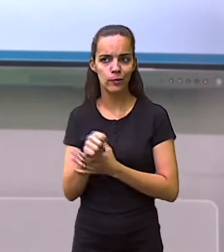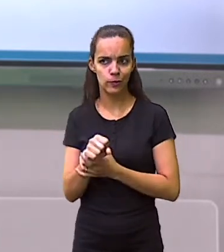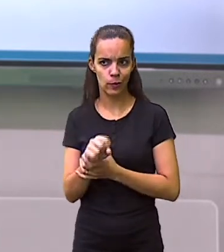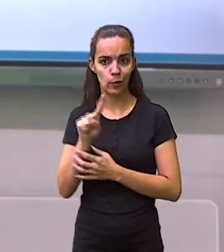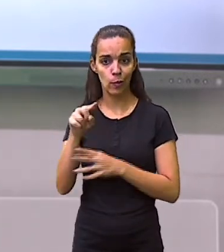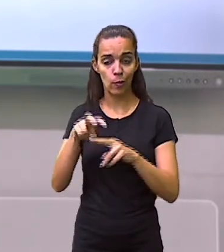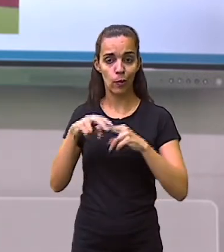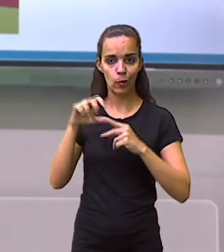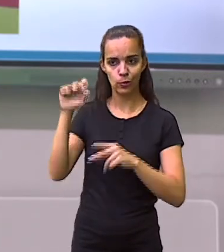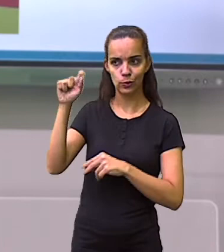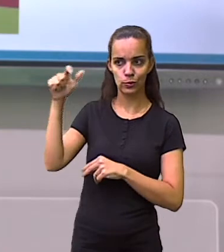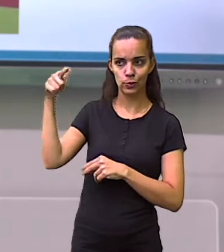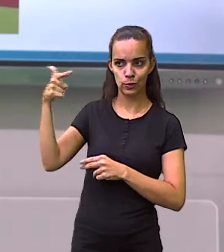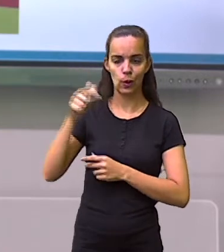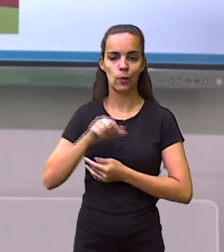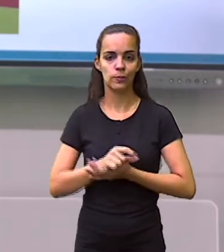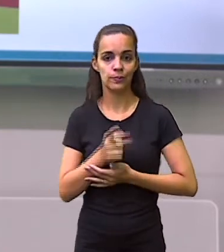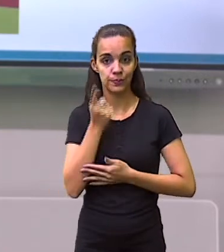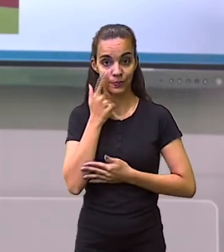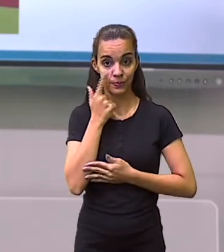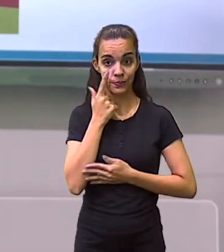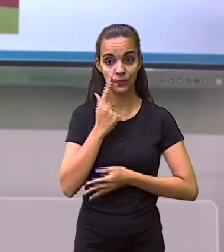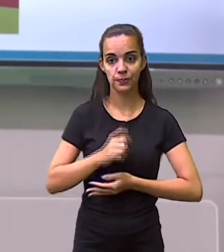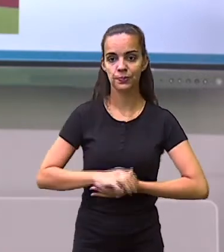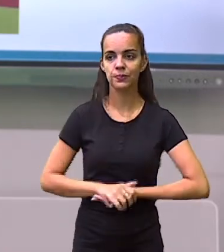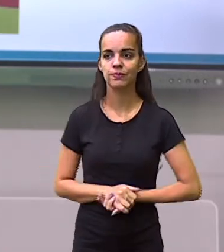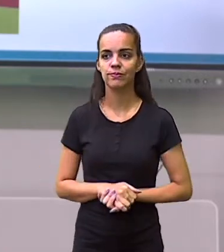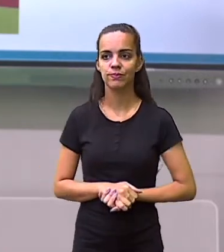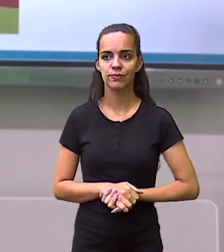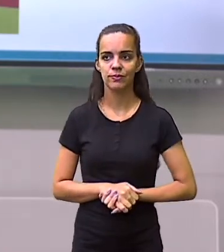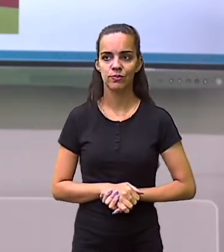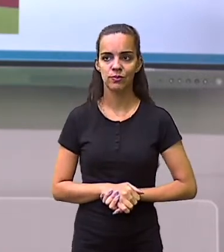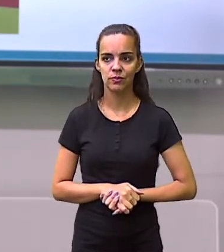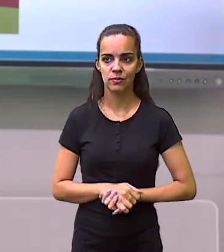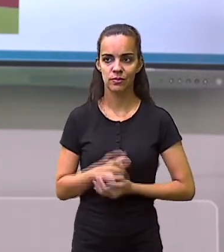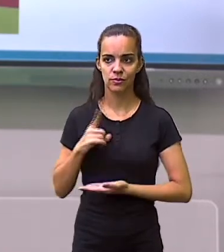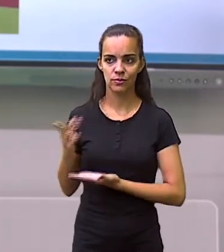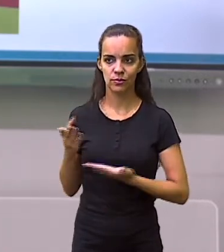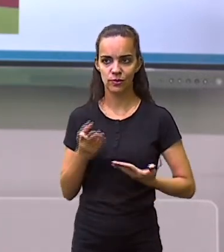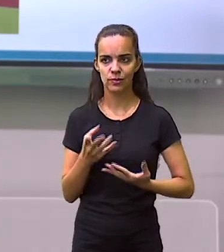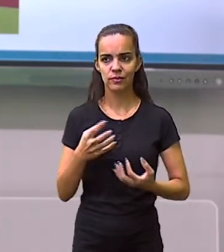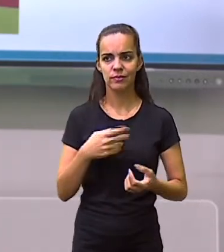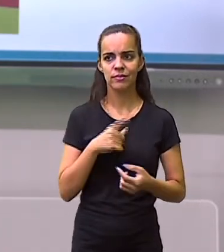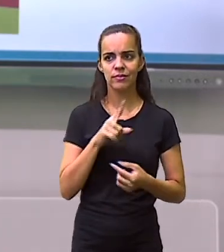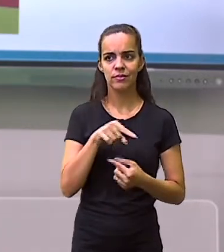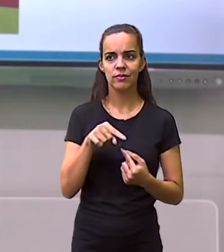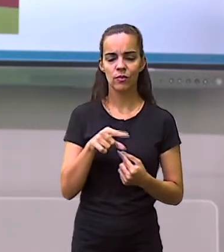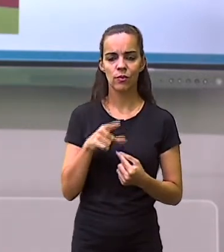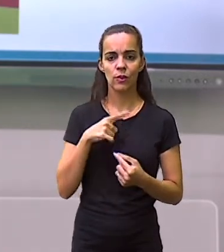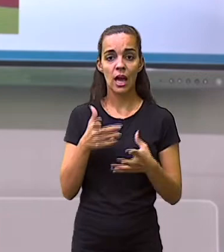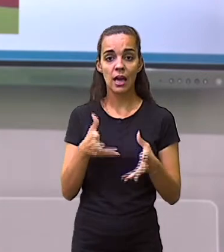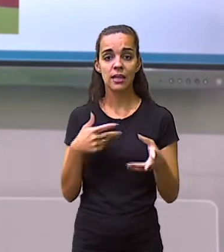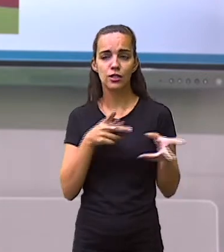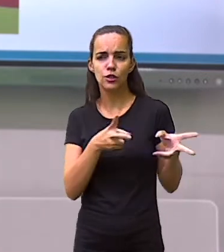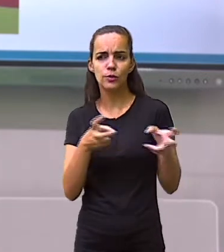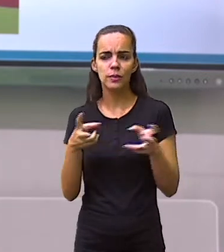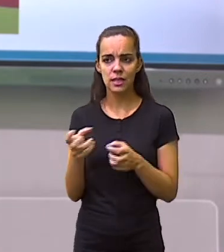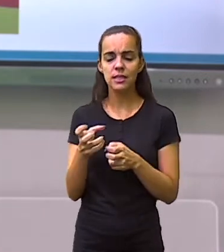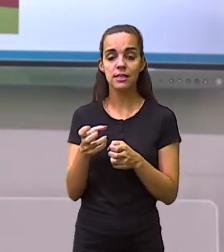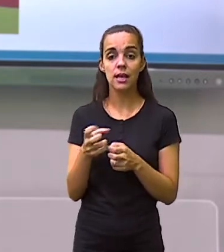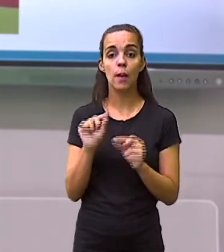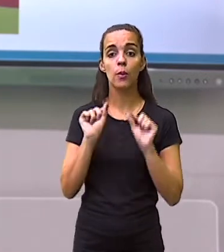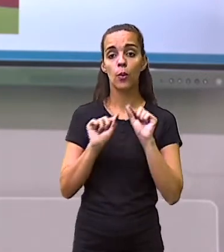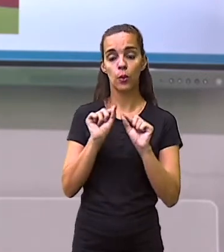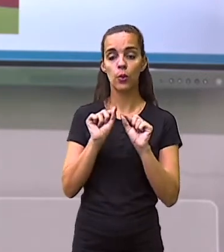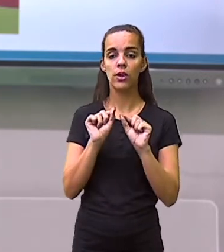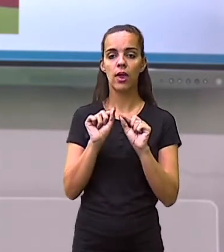do Sol. Olha só, devido ao sentido, à direção em que o